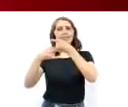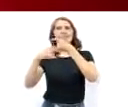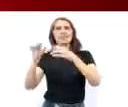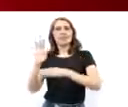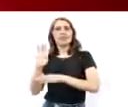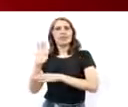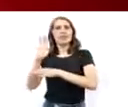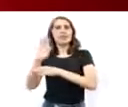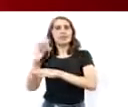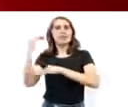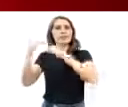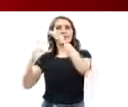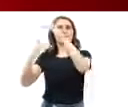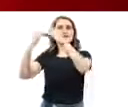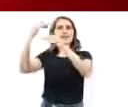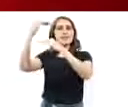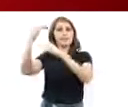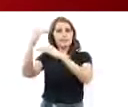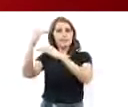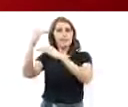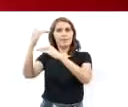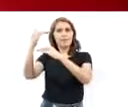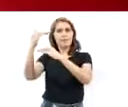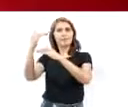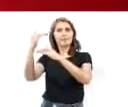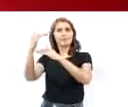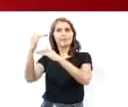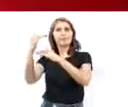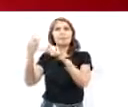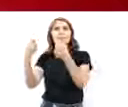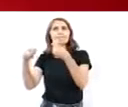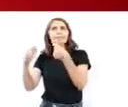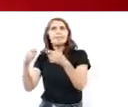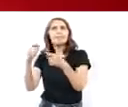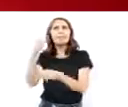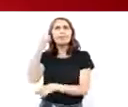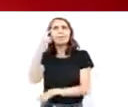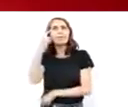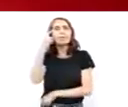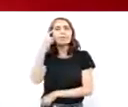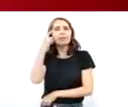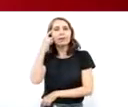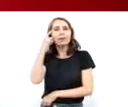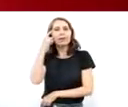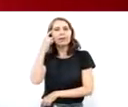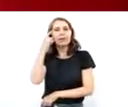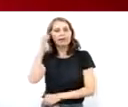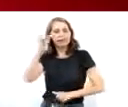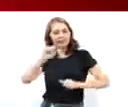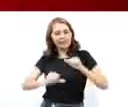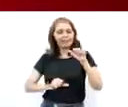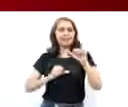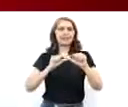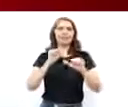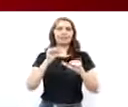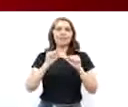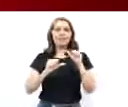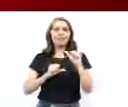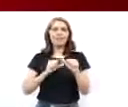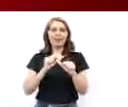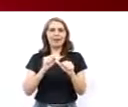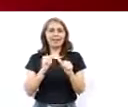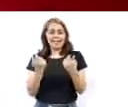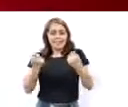Julimar, é que temos que nos reinventar. E esse reinventar, ele te possibilita